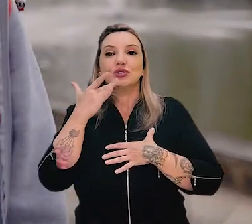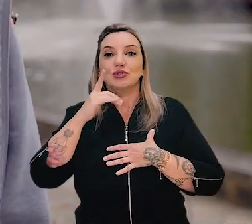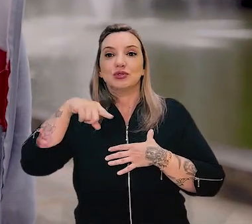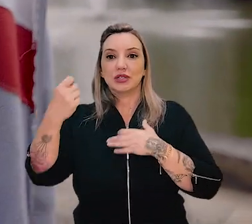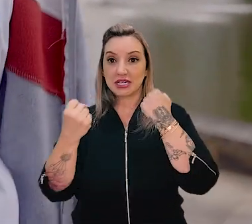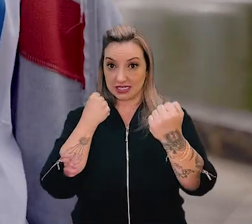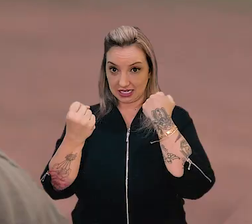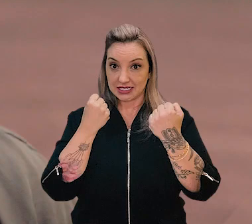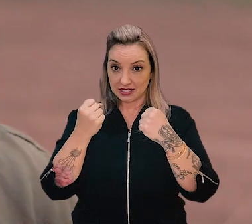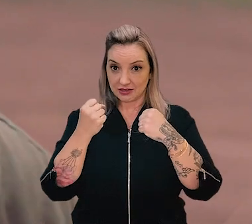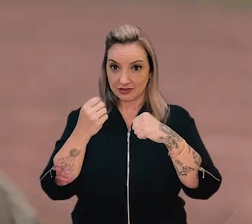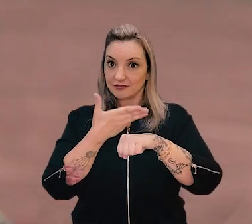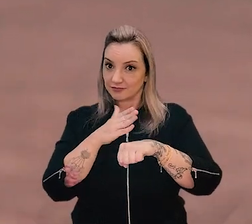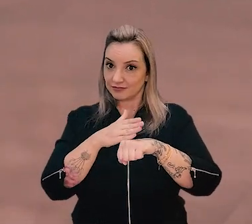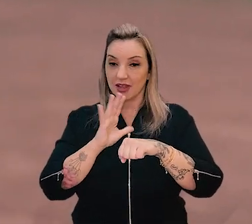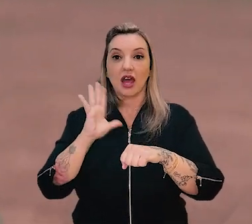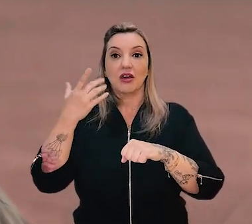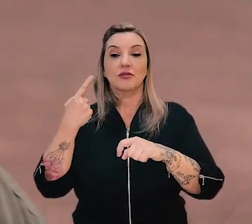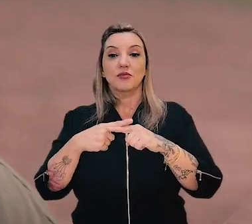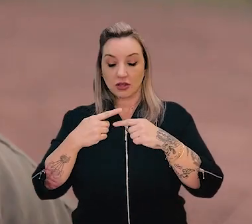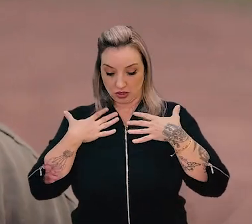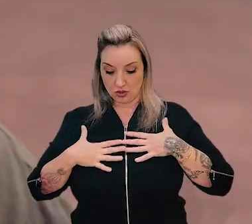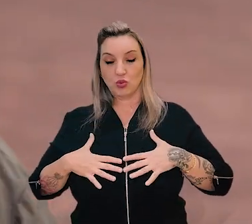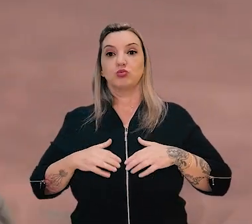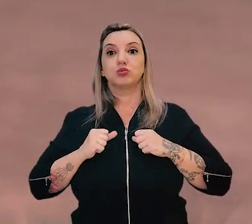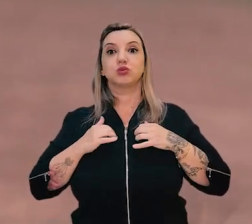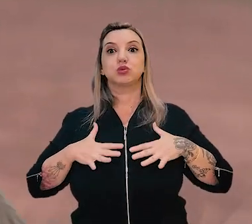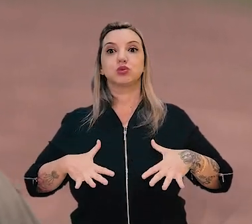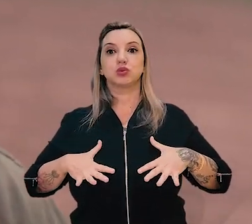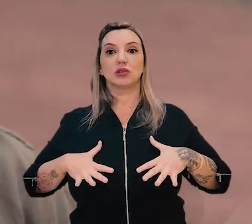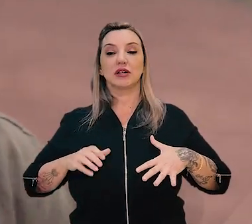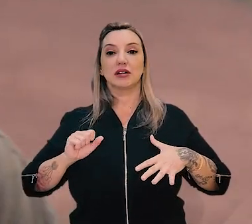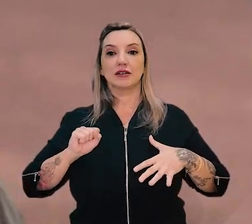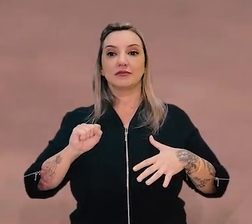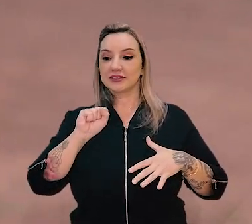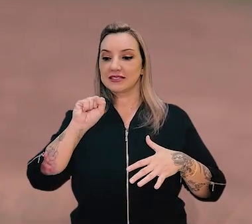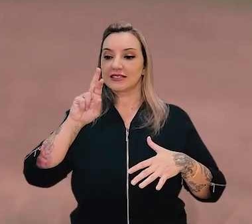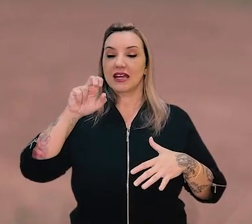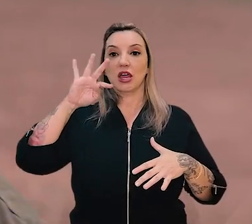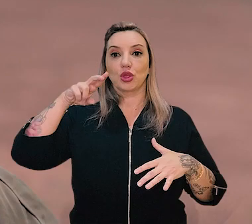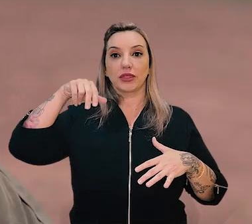de praticar algum exercício? Isso acontece porque o corpo libera uns hormônios, a serotonina e a endorfina, que